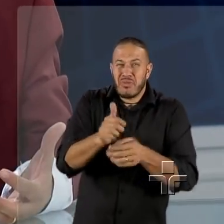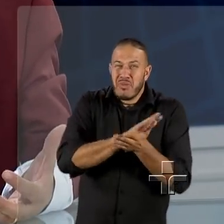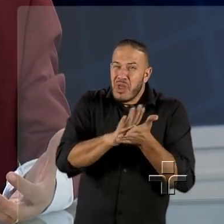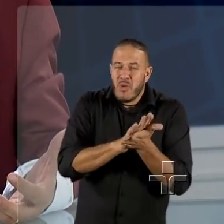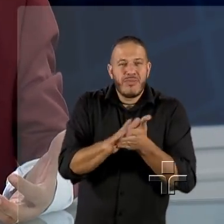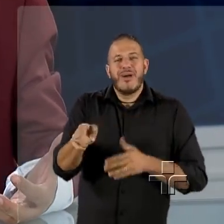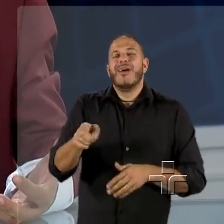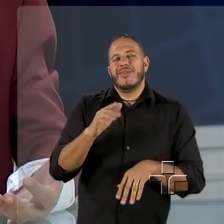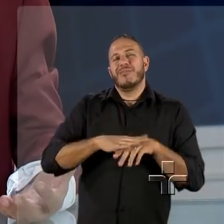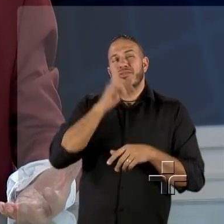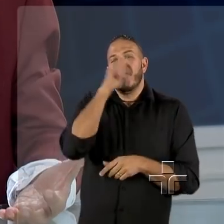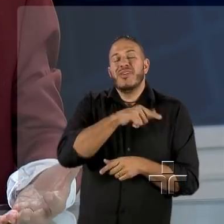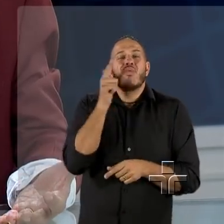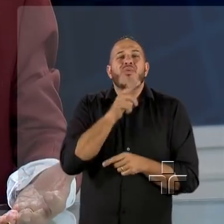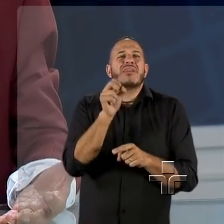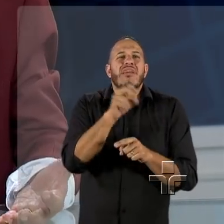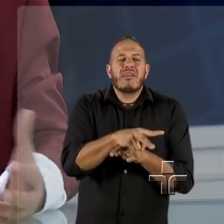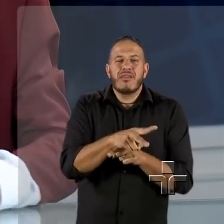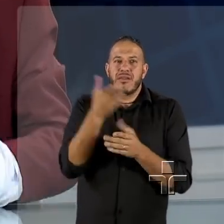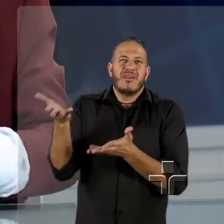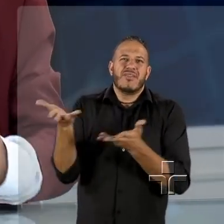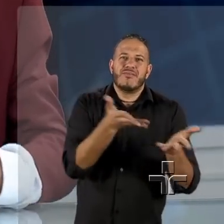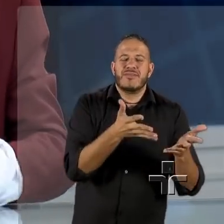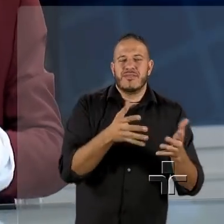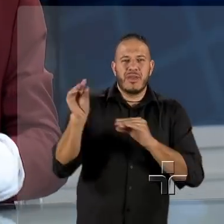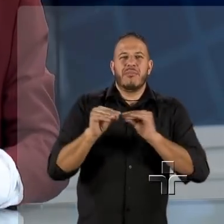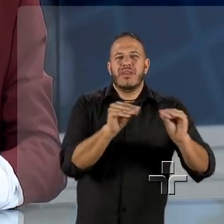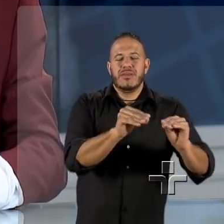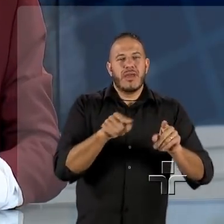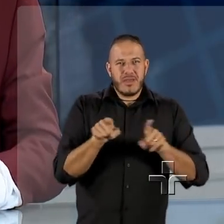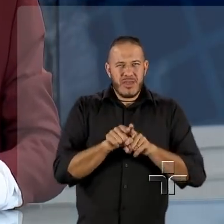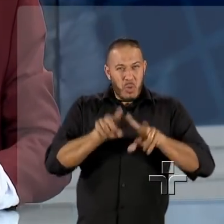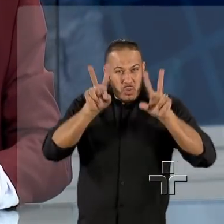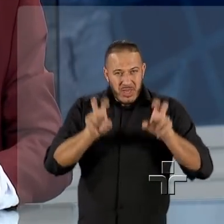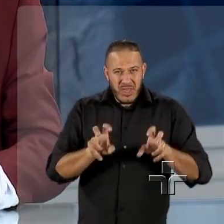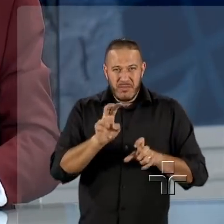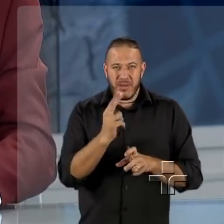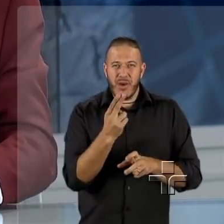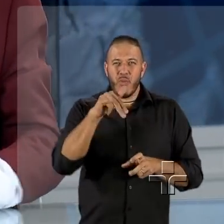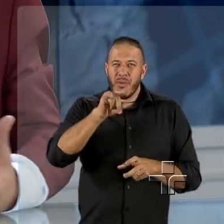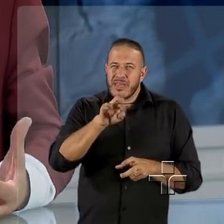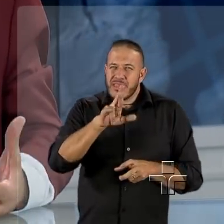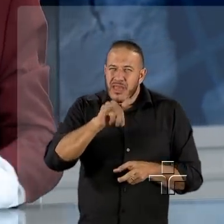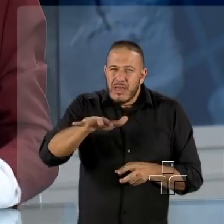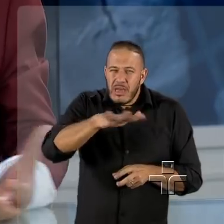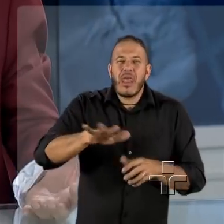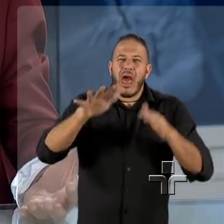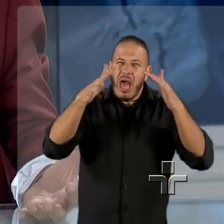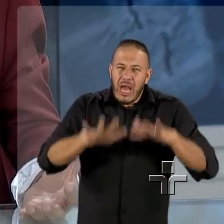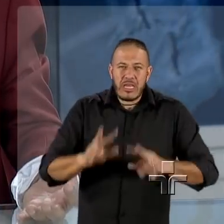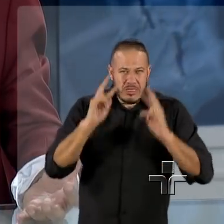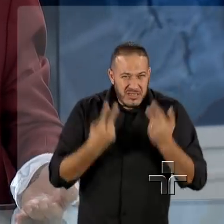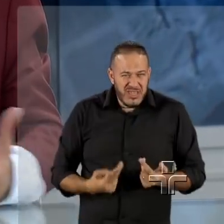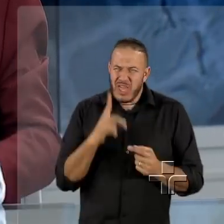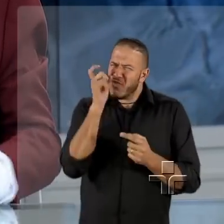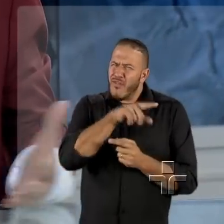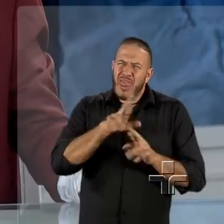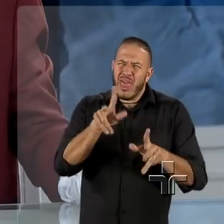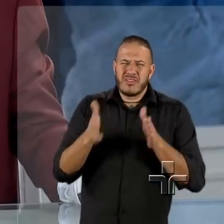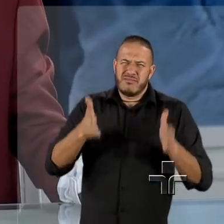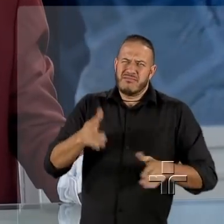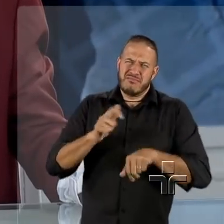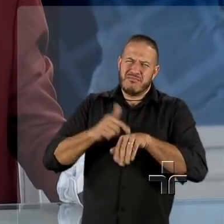de ideias humanistas na cabeça, se achando a pessoa mais linda do mundo, mas se ela achar, ou se em algum momento tiver um impacto na